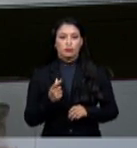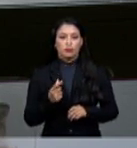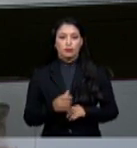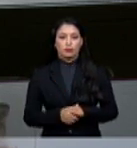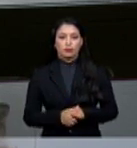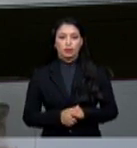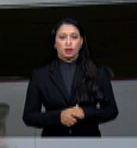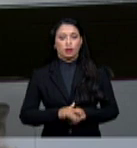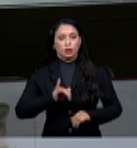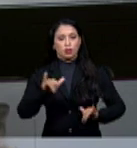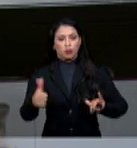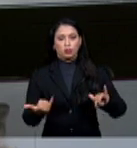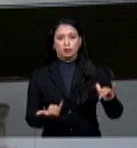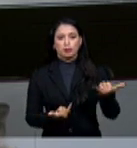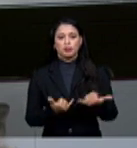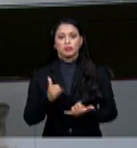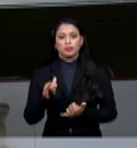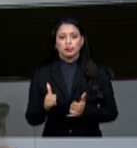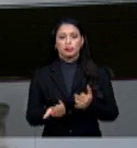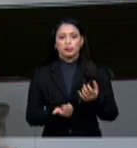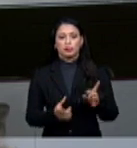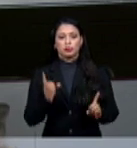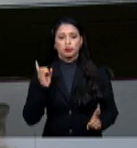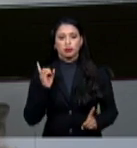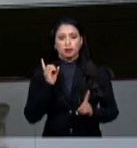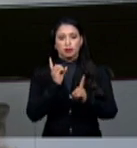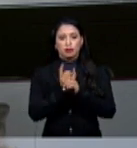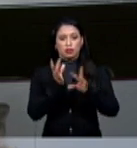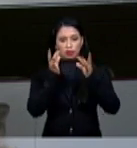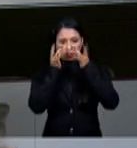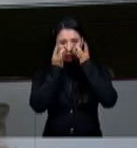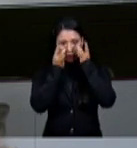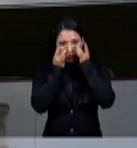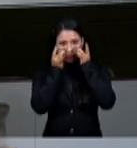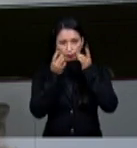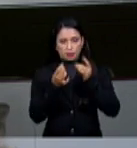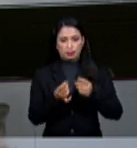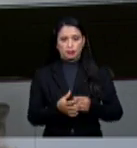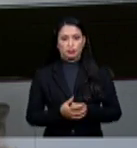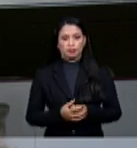mais oportunidades para nos encontrarmos presencialmente.